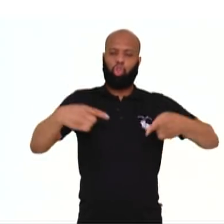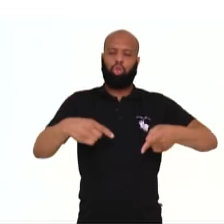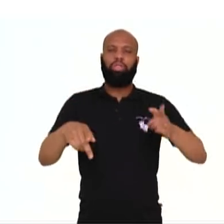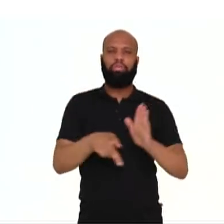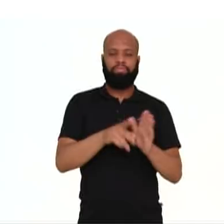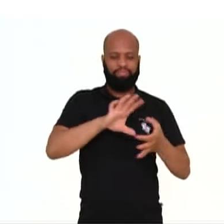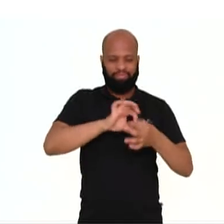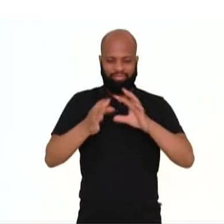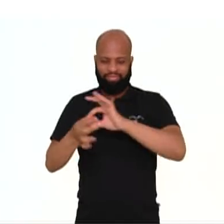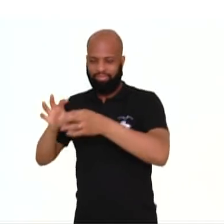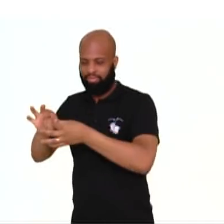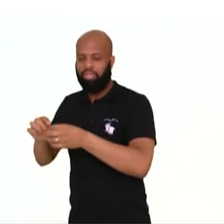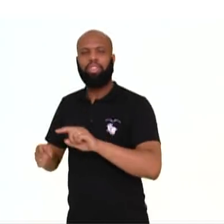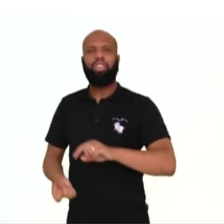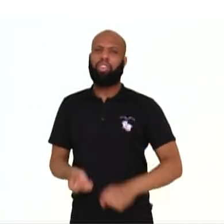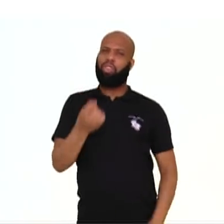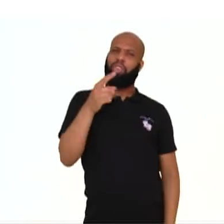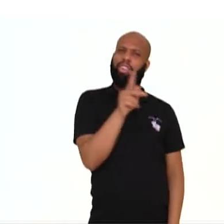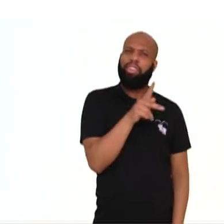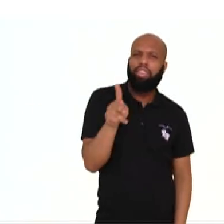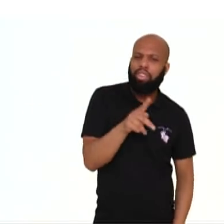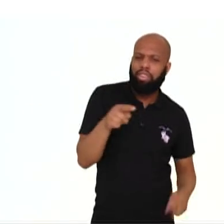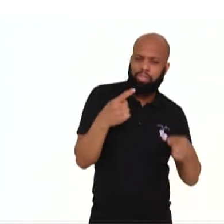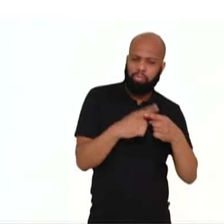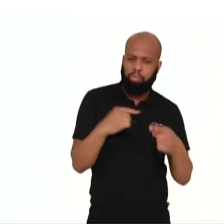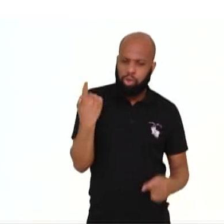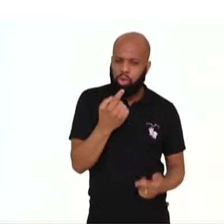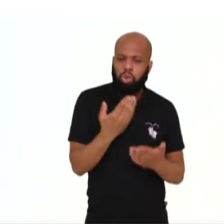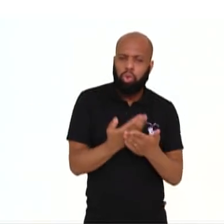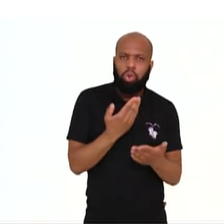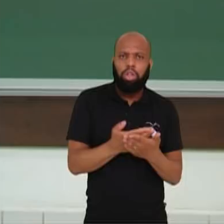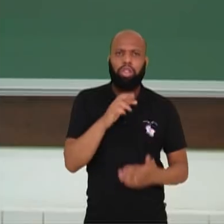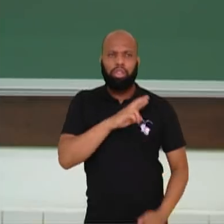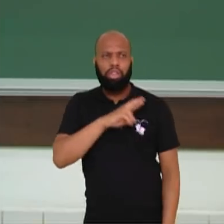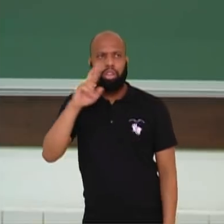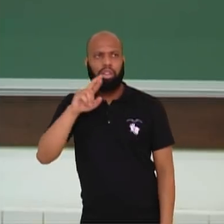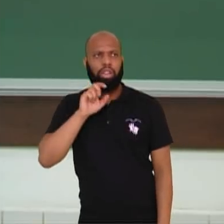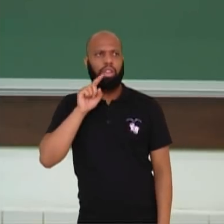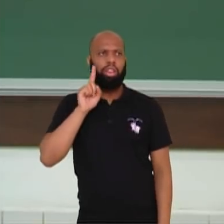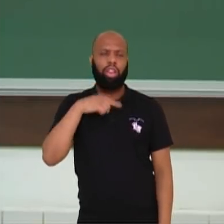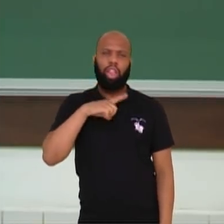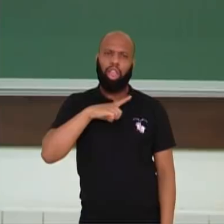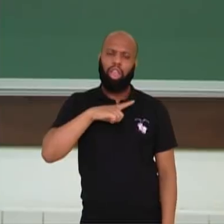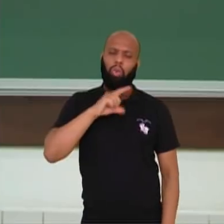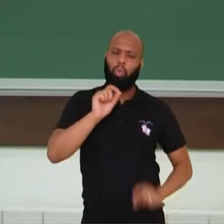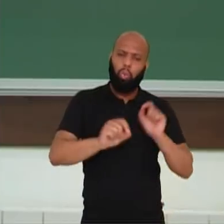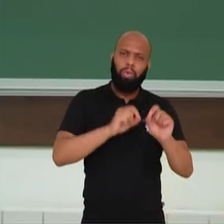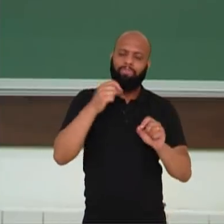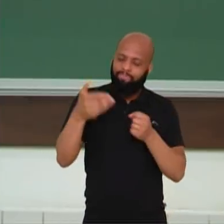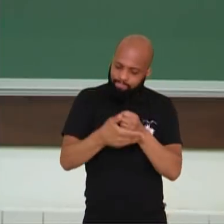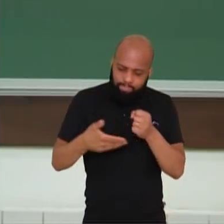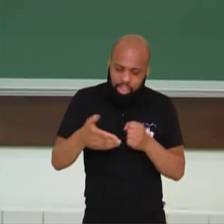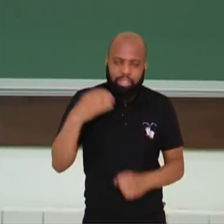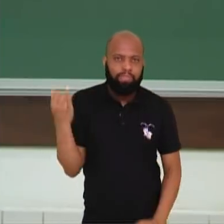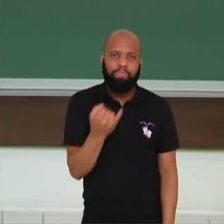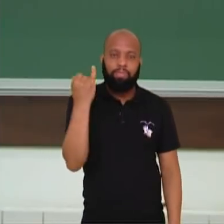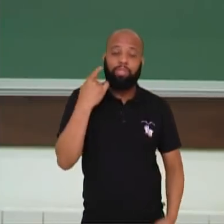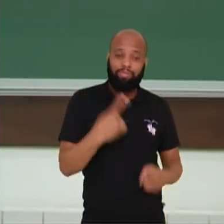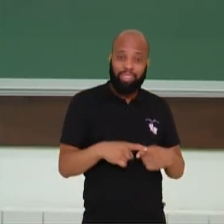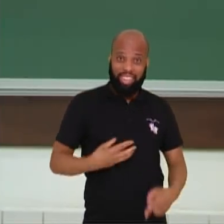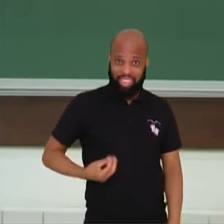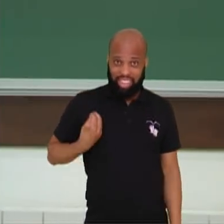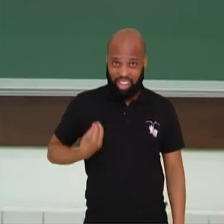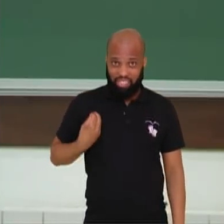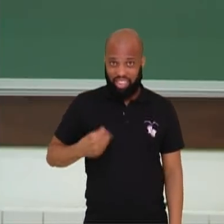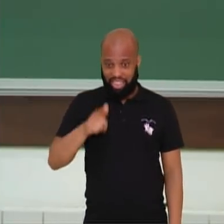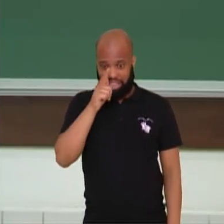perguntar, professor, Jogos Olímpicos, nós estamos estudando religião? Esse é um aspecto fundamental. Na vida do grego, a religião não